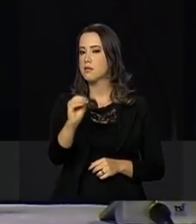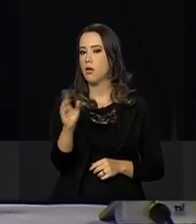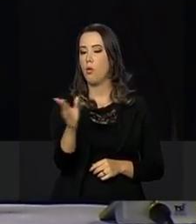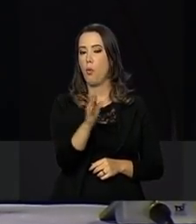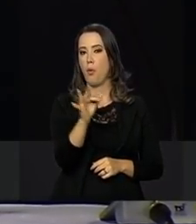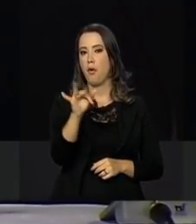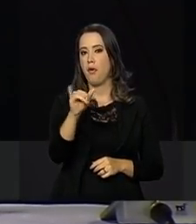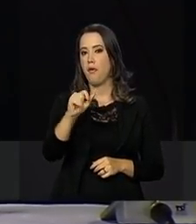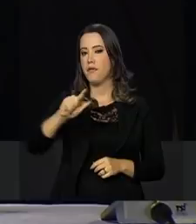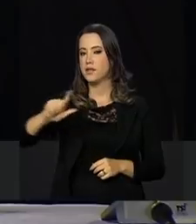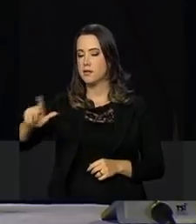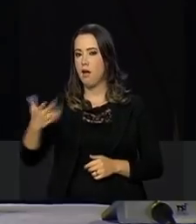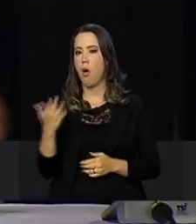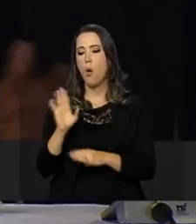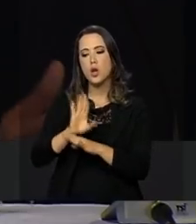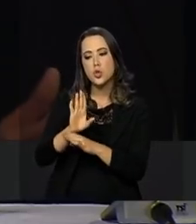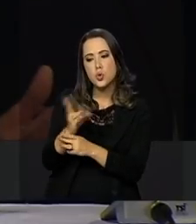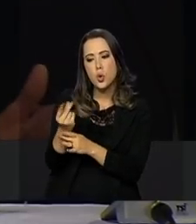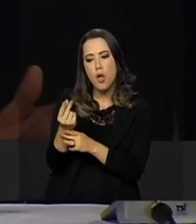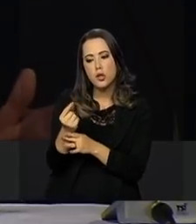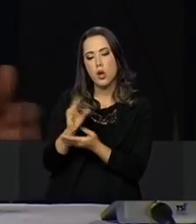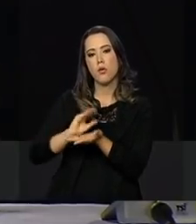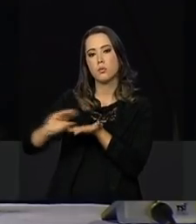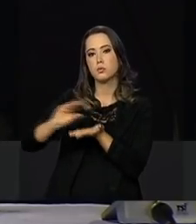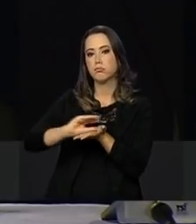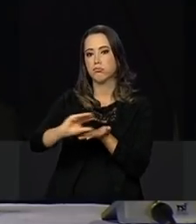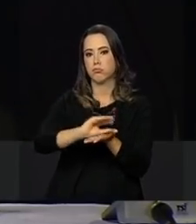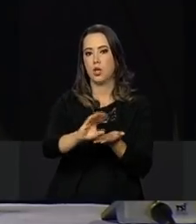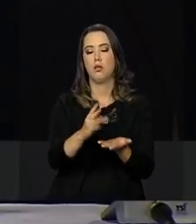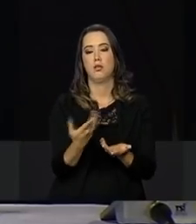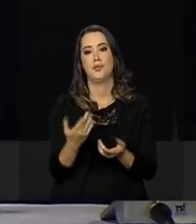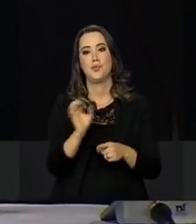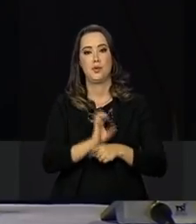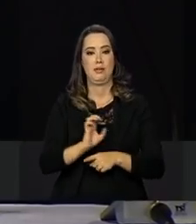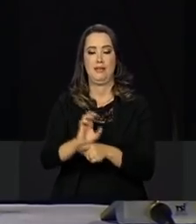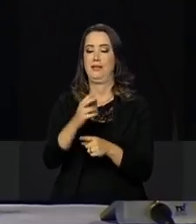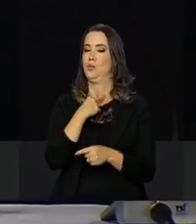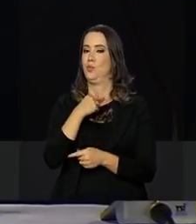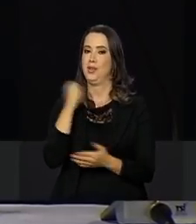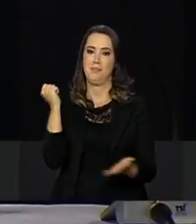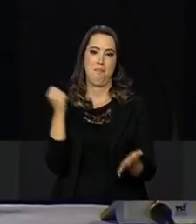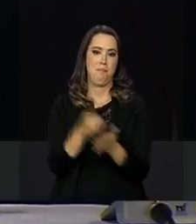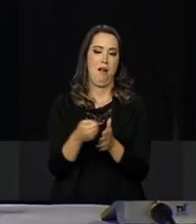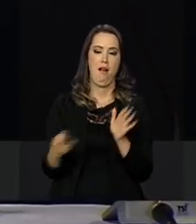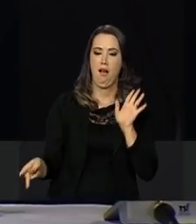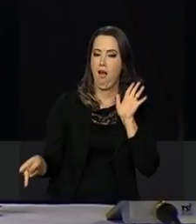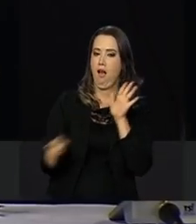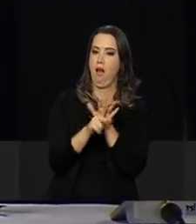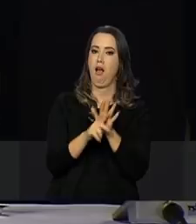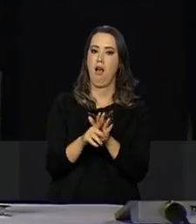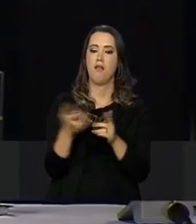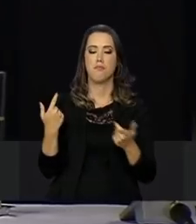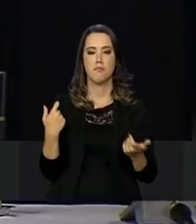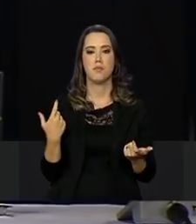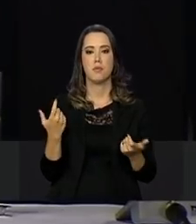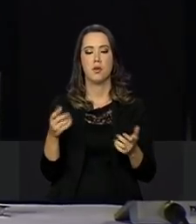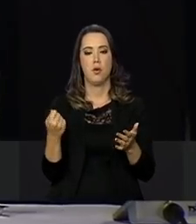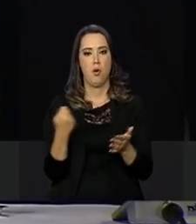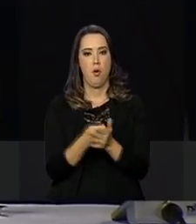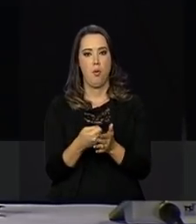os estados brasileiros, os estados que não pudessem prover a sua própria